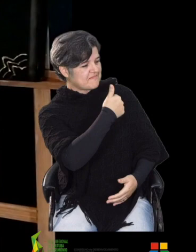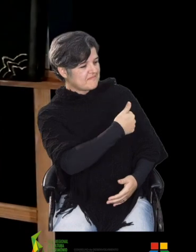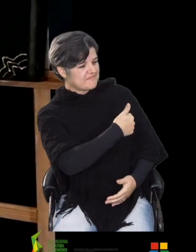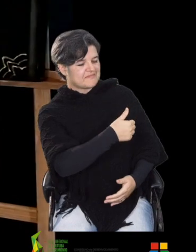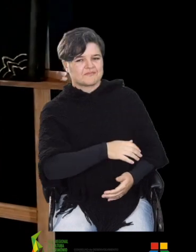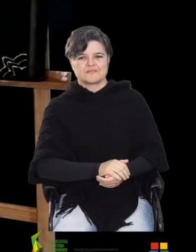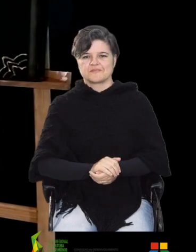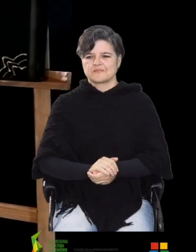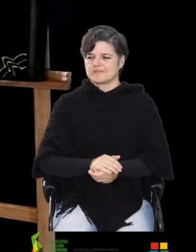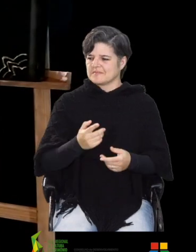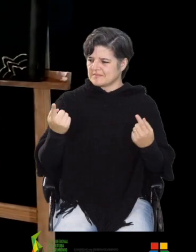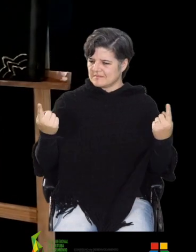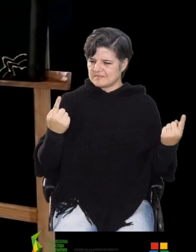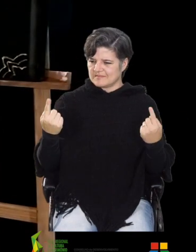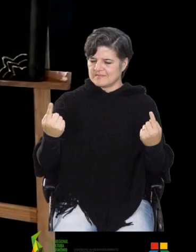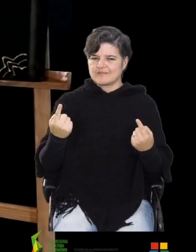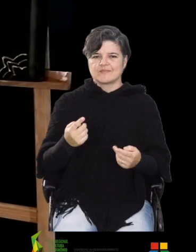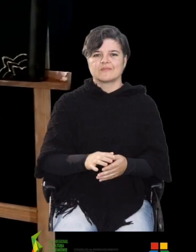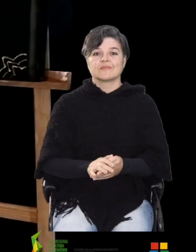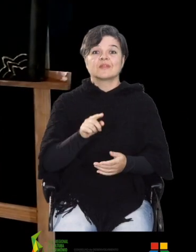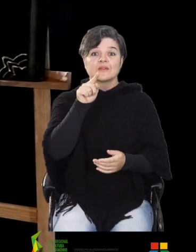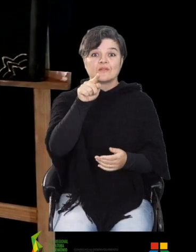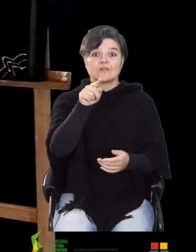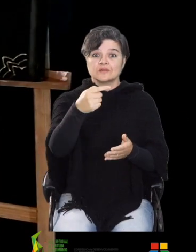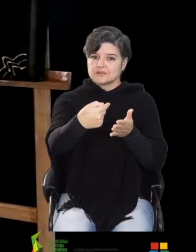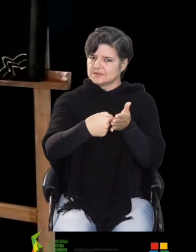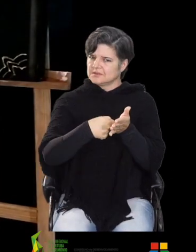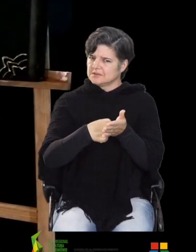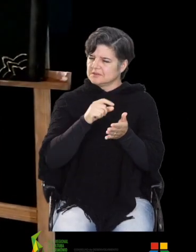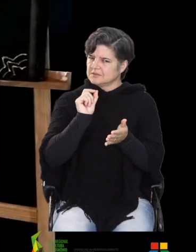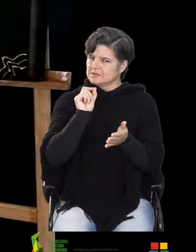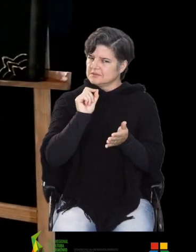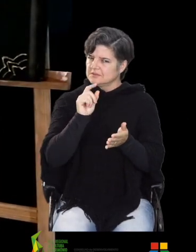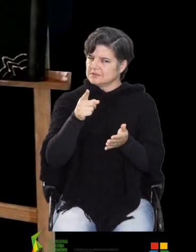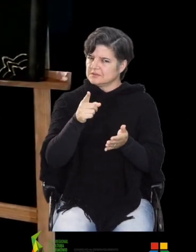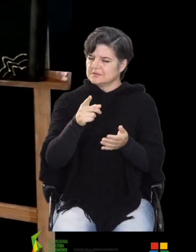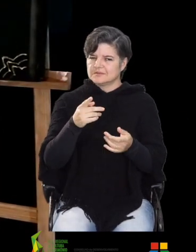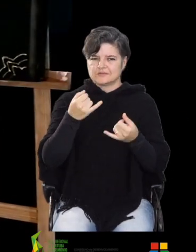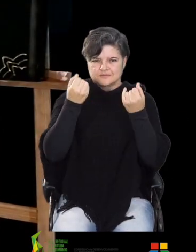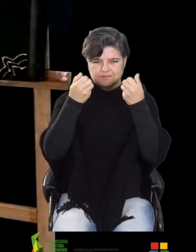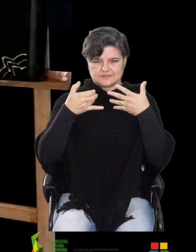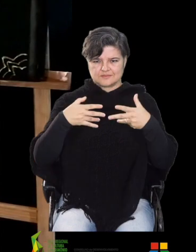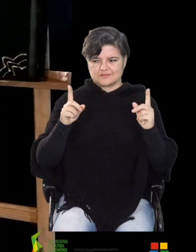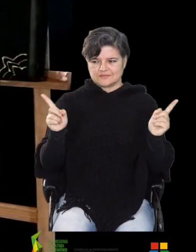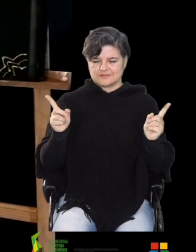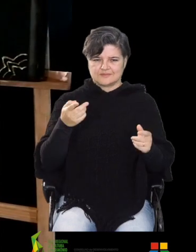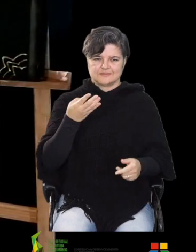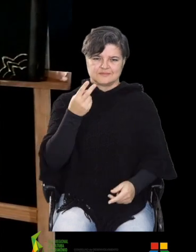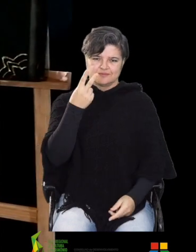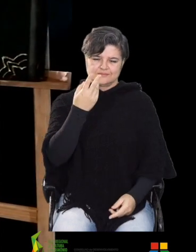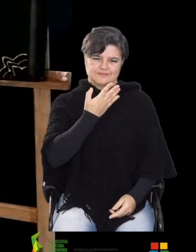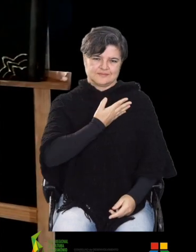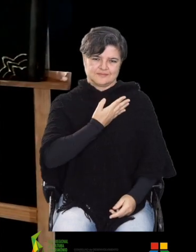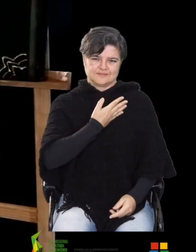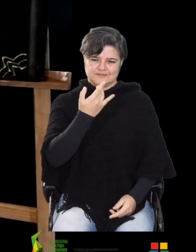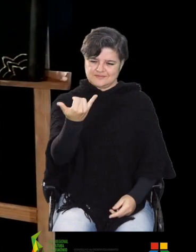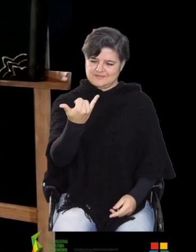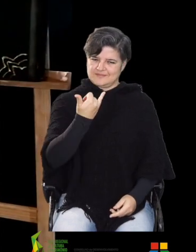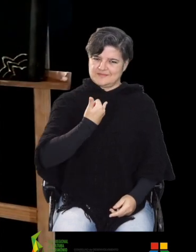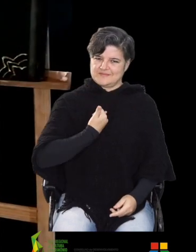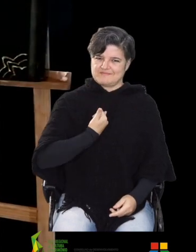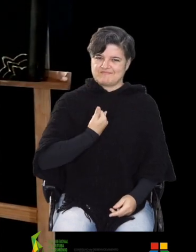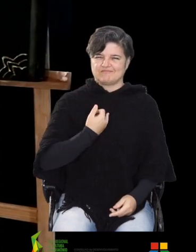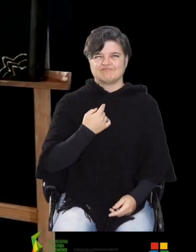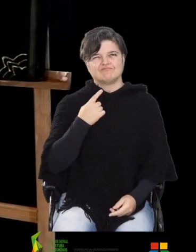vocês querem saber e o que elas estão falando ah